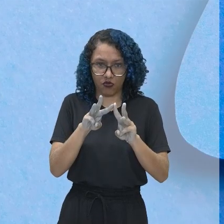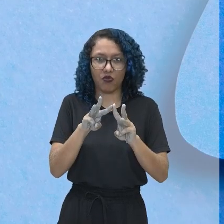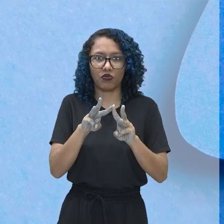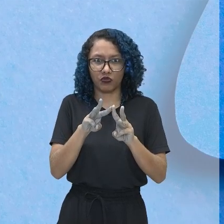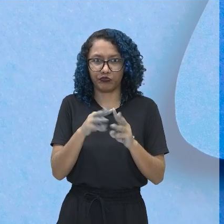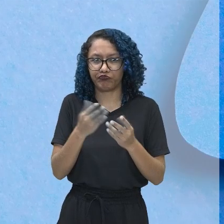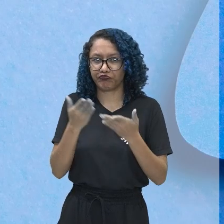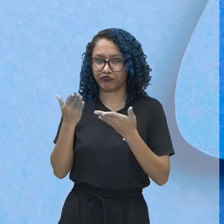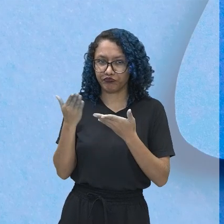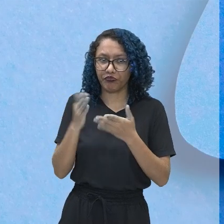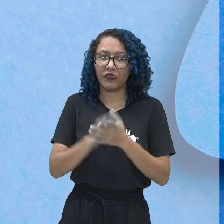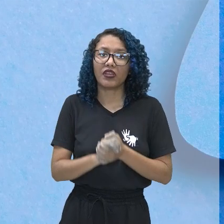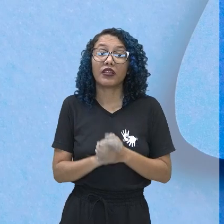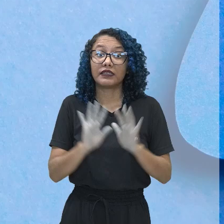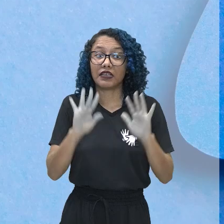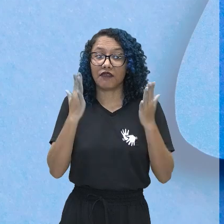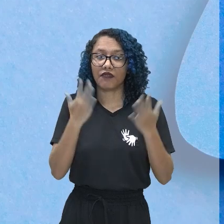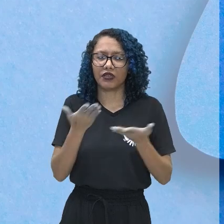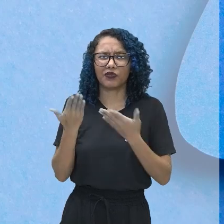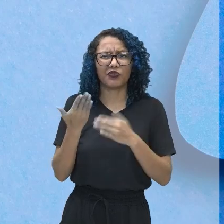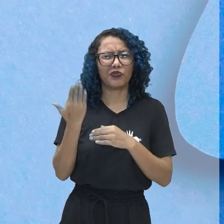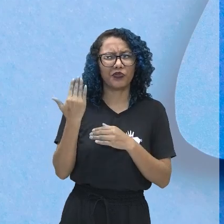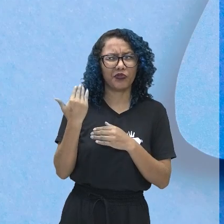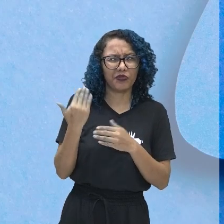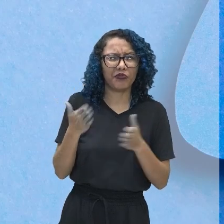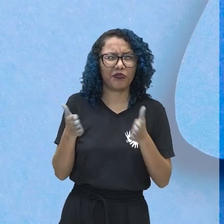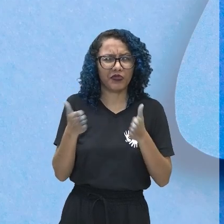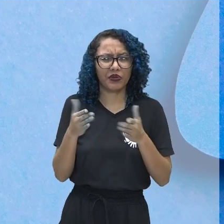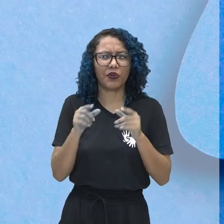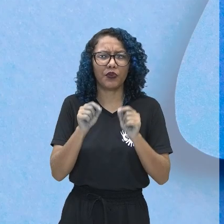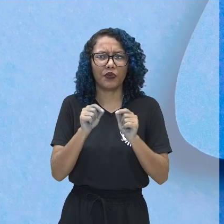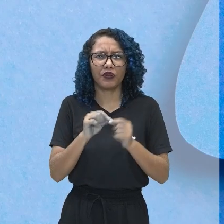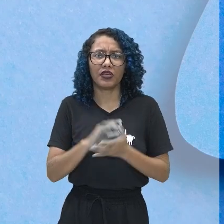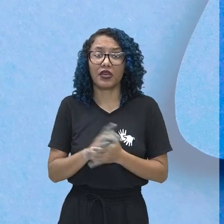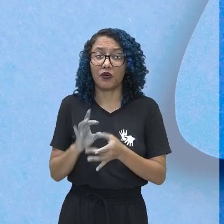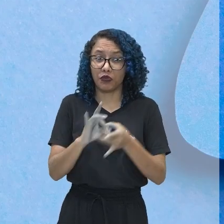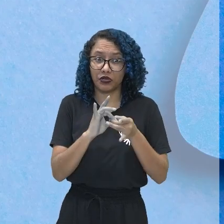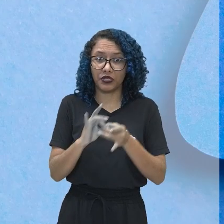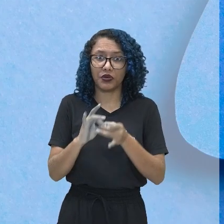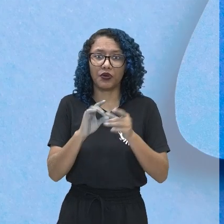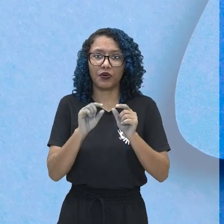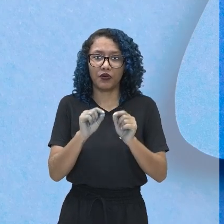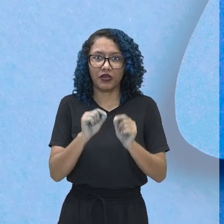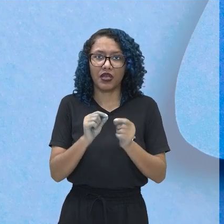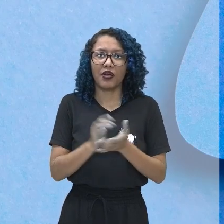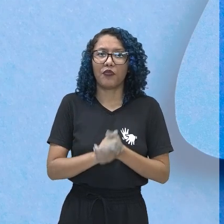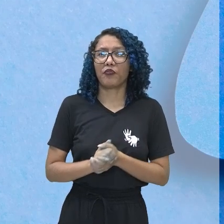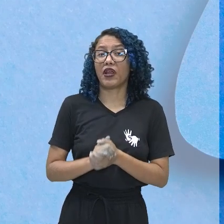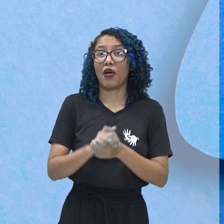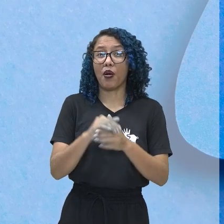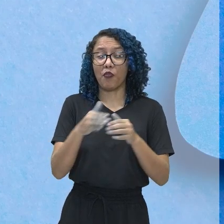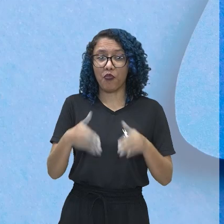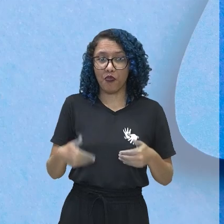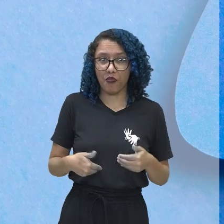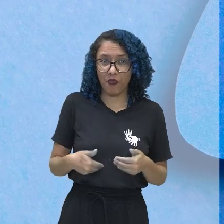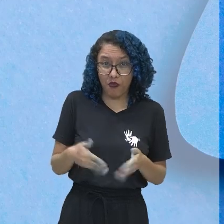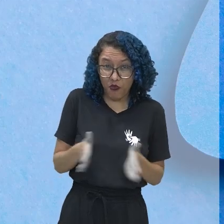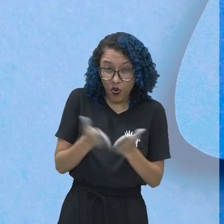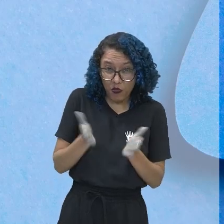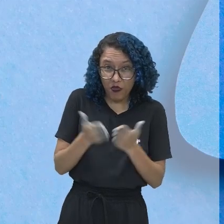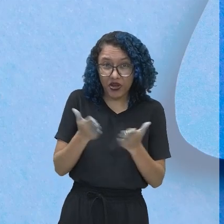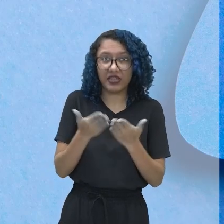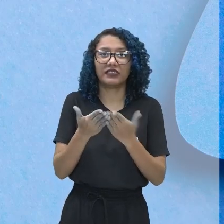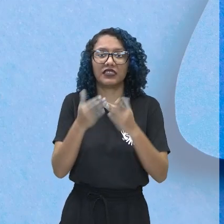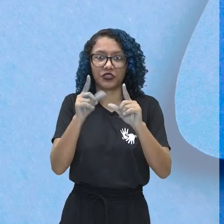Milênio. Naquela época, as nações uniram forças para reduzir a pobreza extrema em 15 anos, estabelecendo metas como